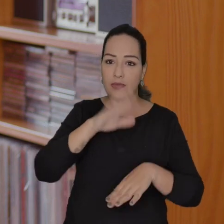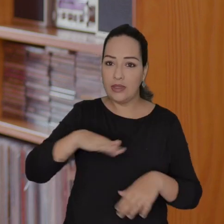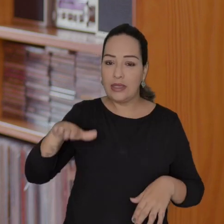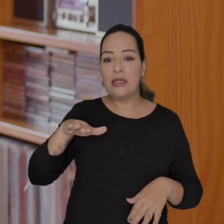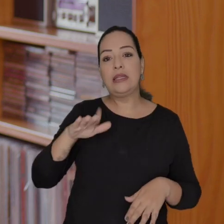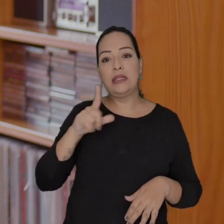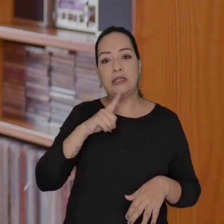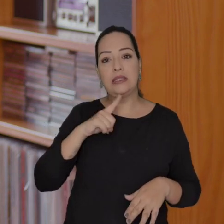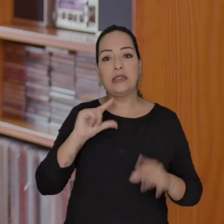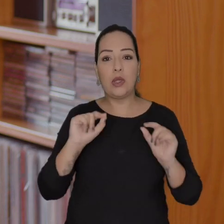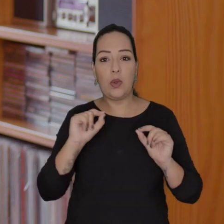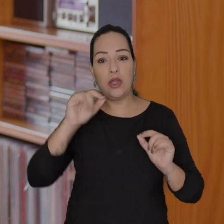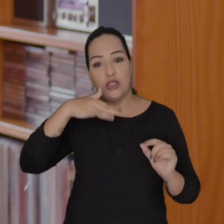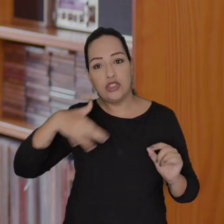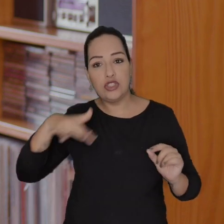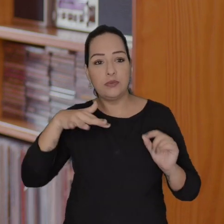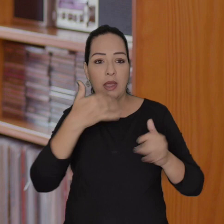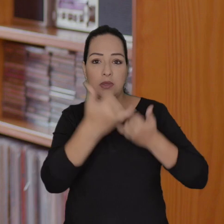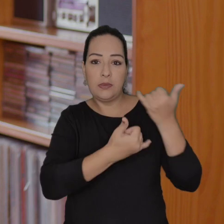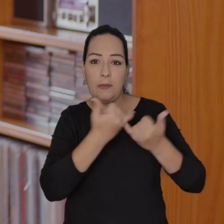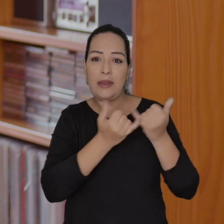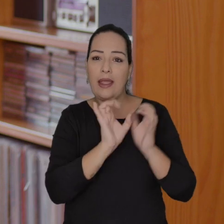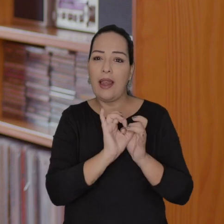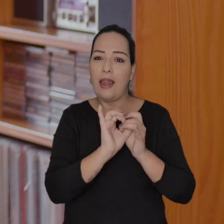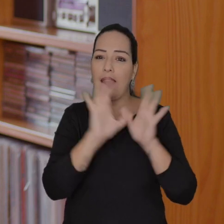educação infantil, que as crianças tenham um